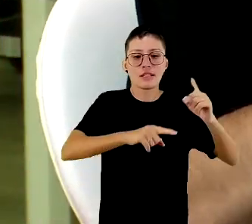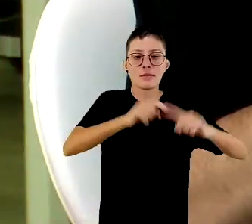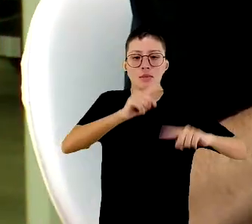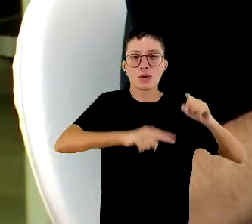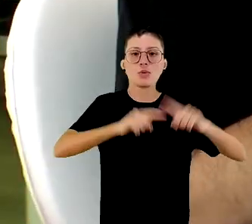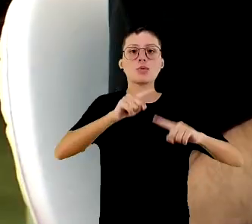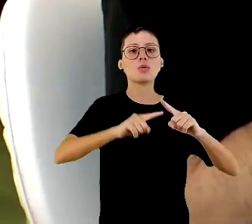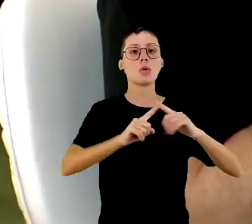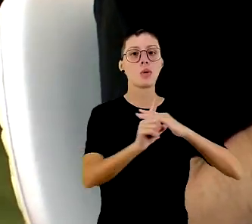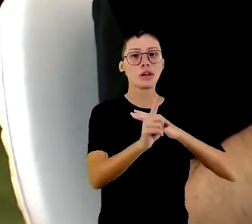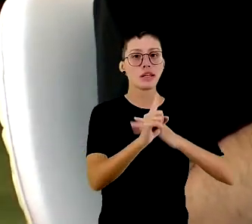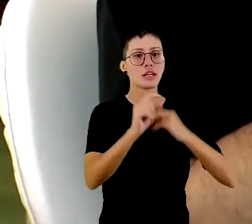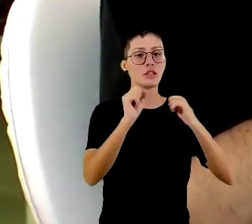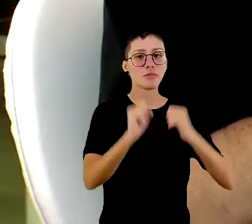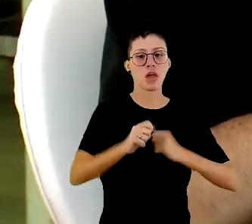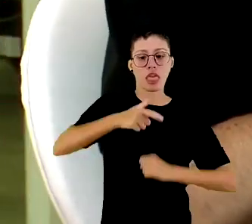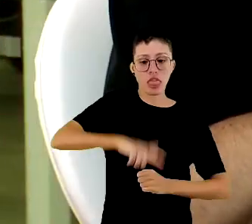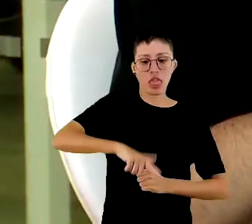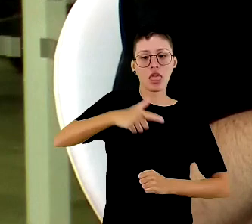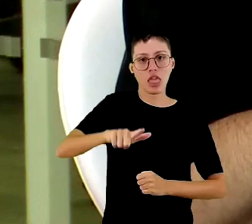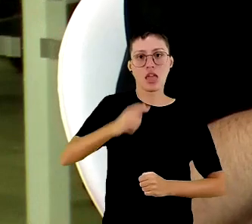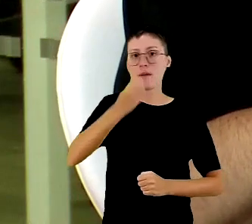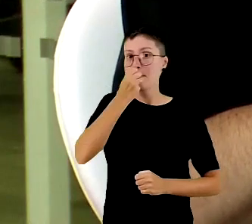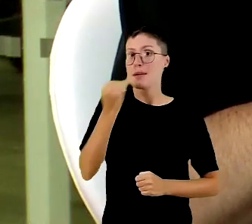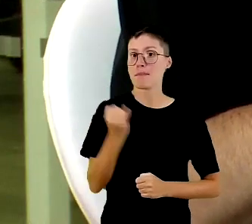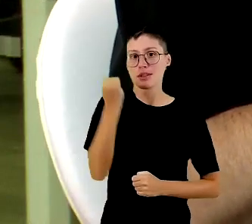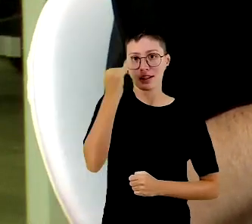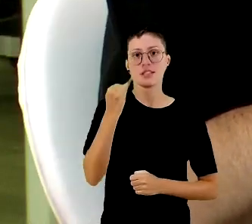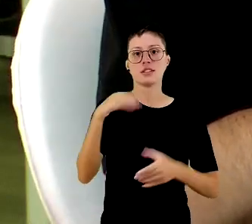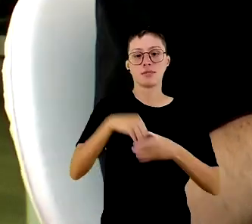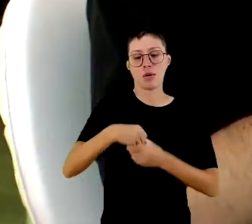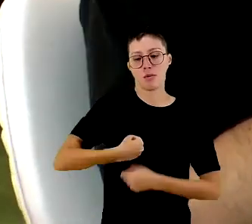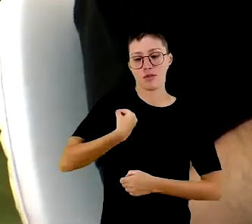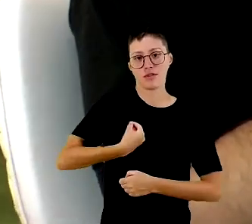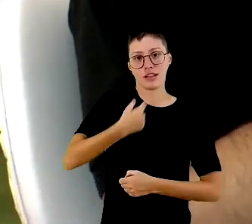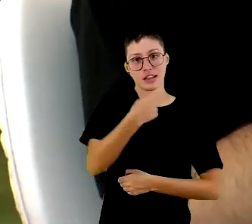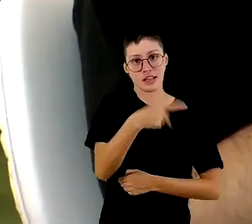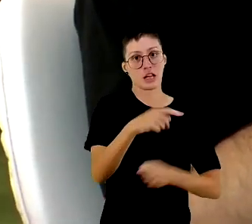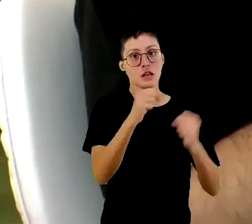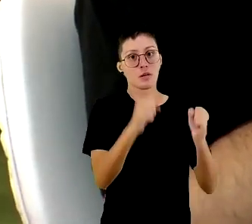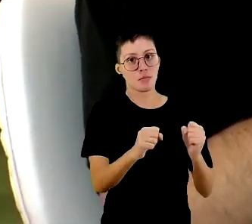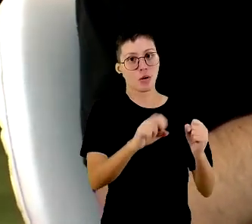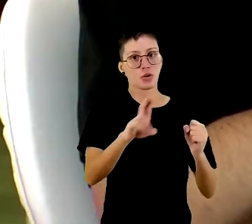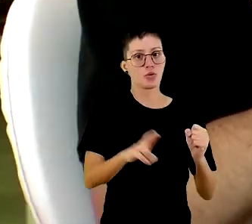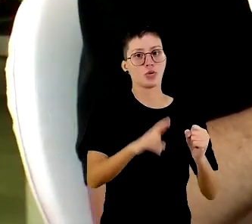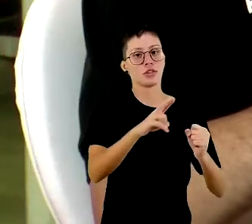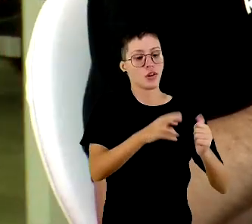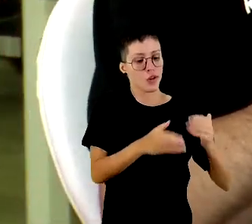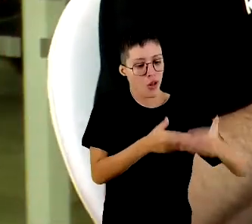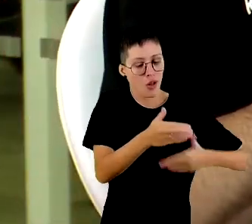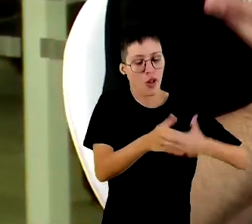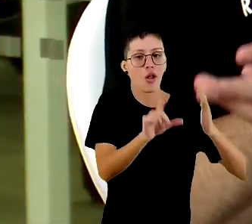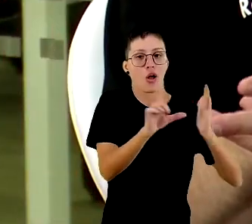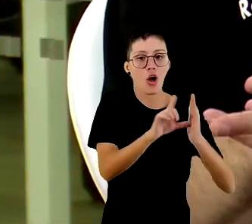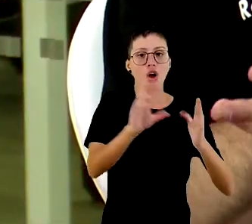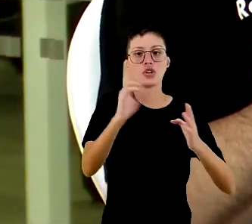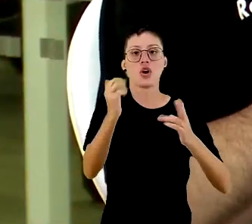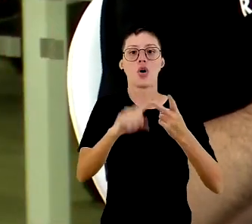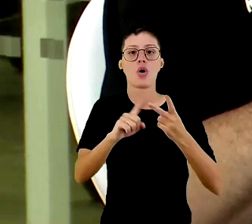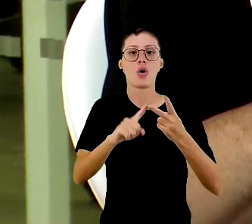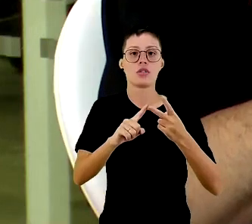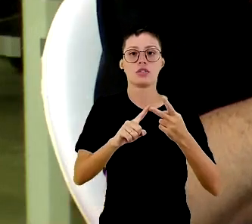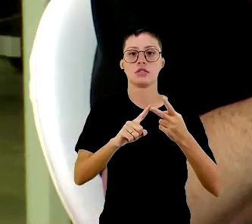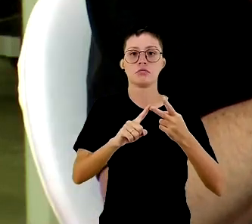produto recorrente, relevante na vida dele, seja através de uma loja de proximidade, seja através de um posto de